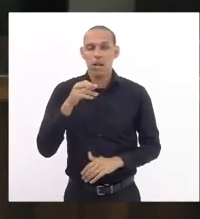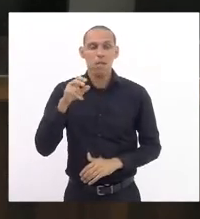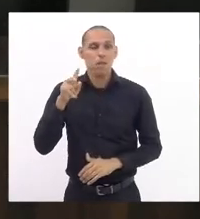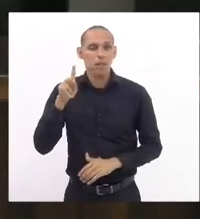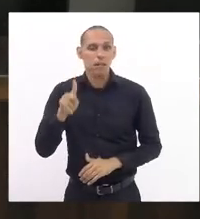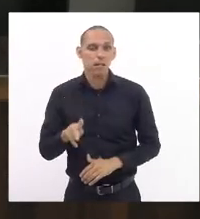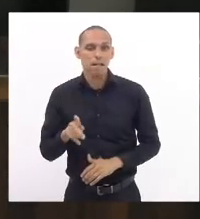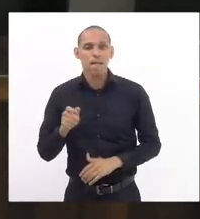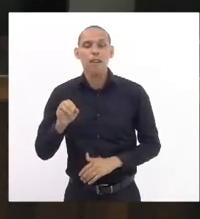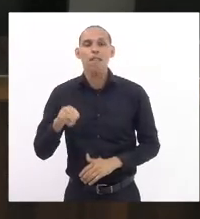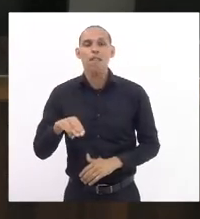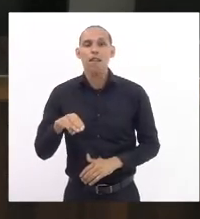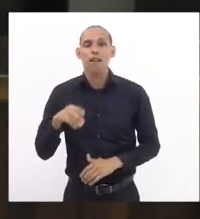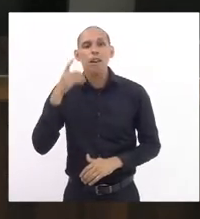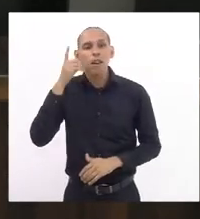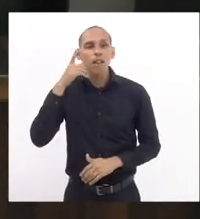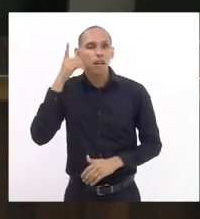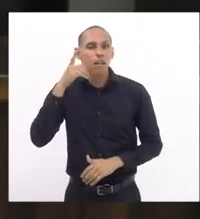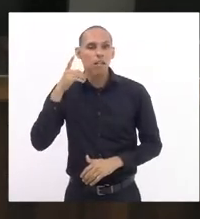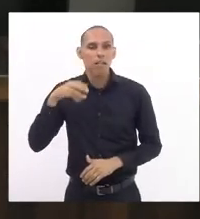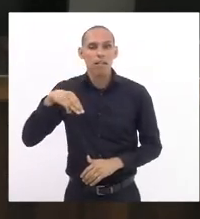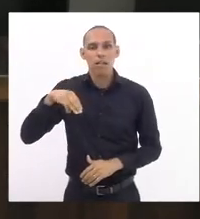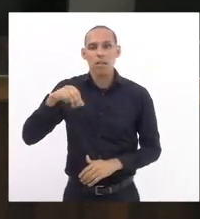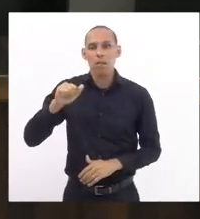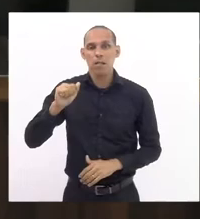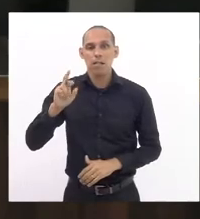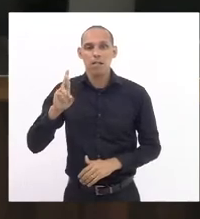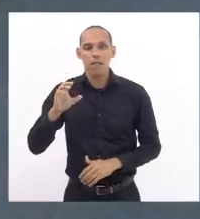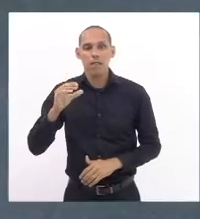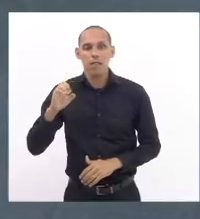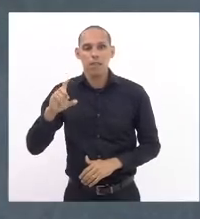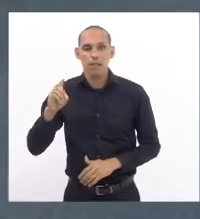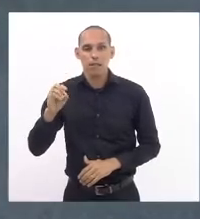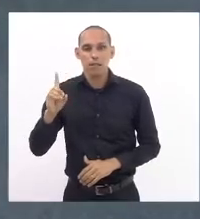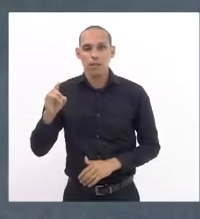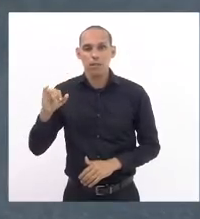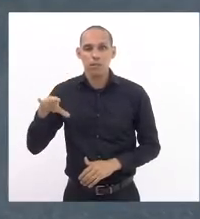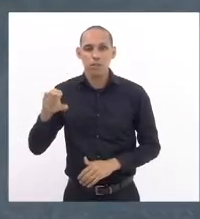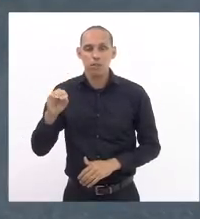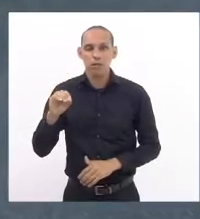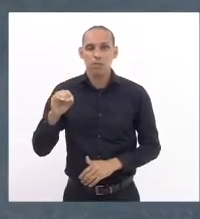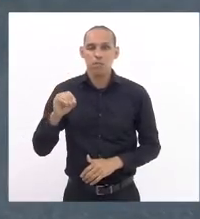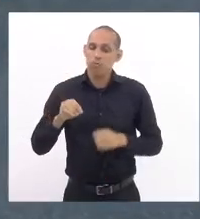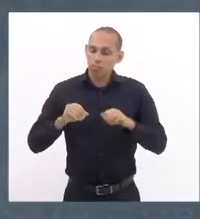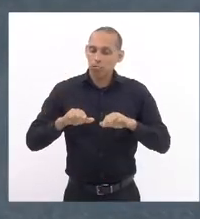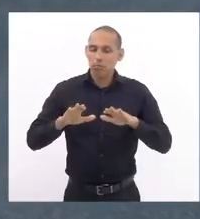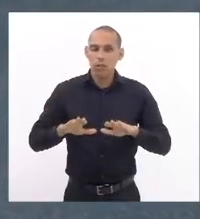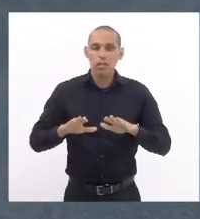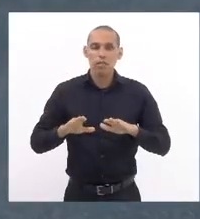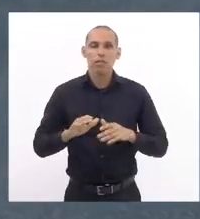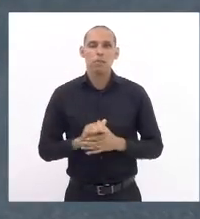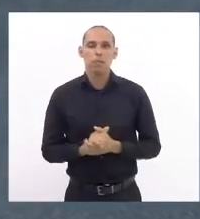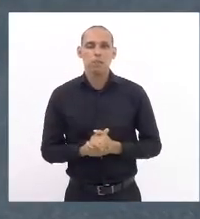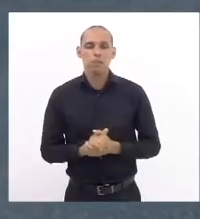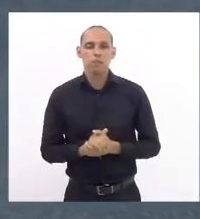presidente, nobre deputado Marcelo Dino. Senhor presidente, pela manutenção, salvo destaque.